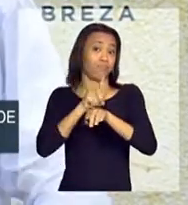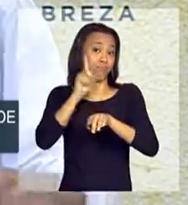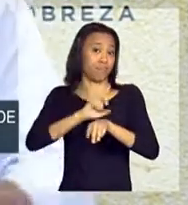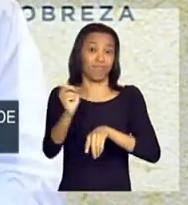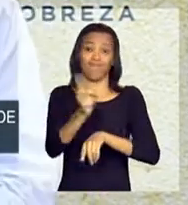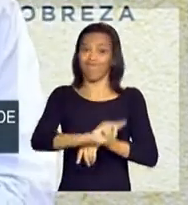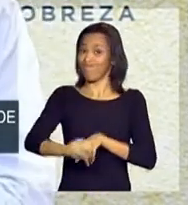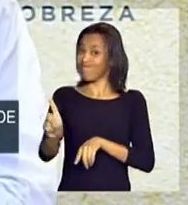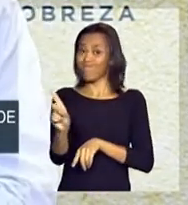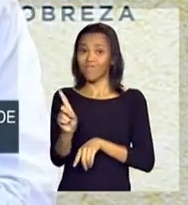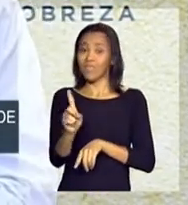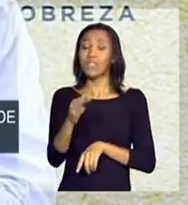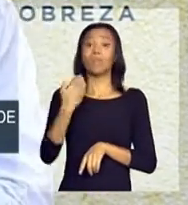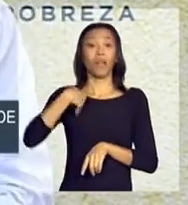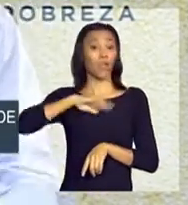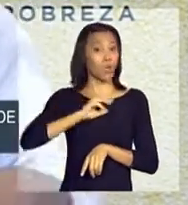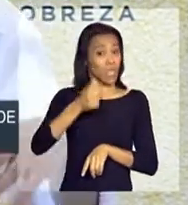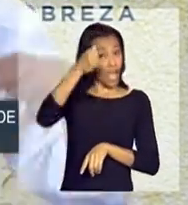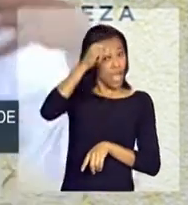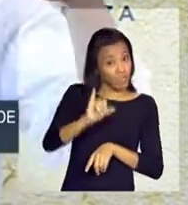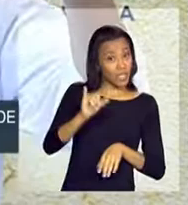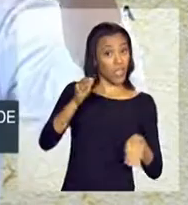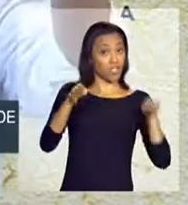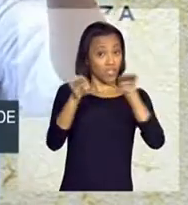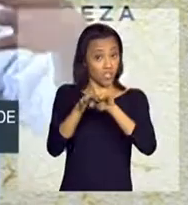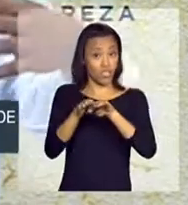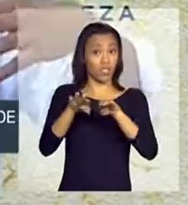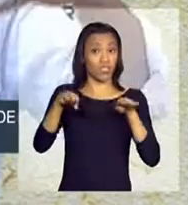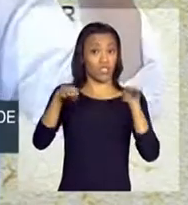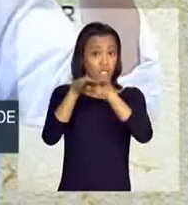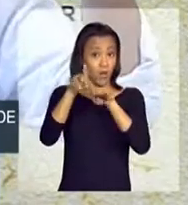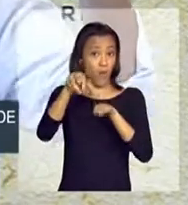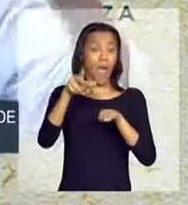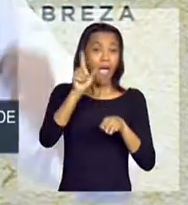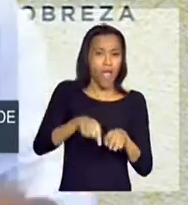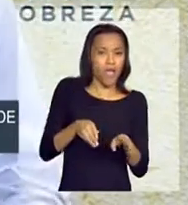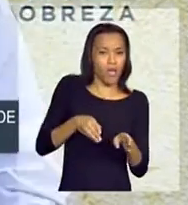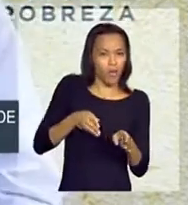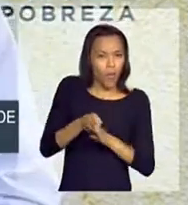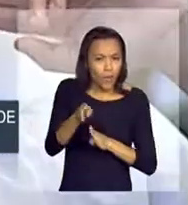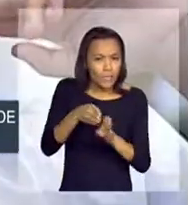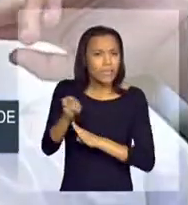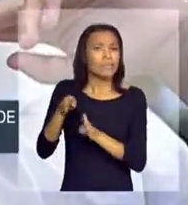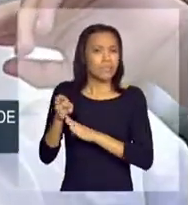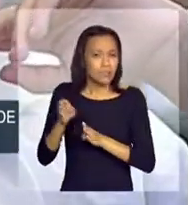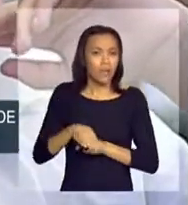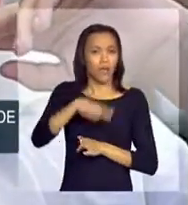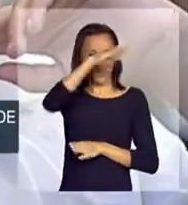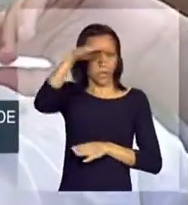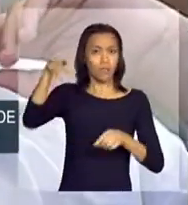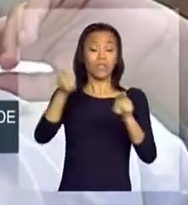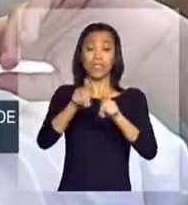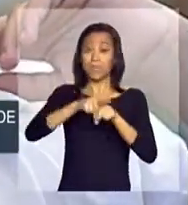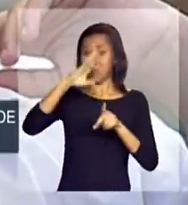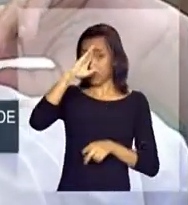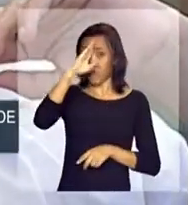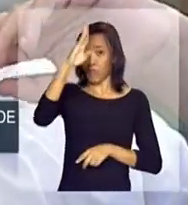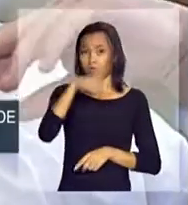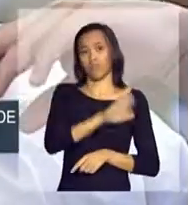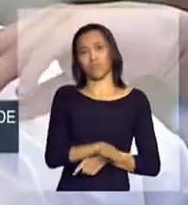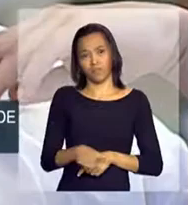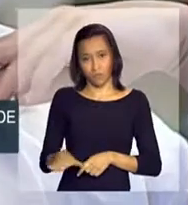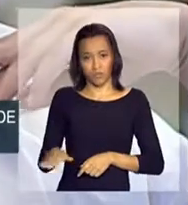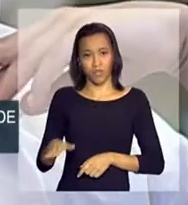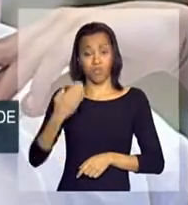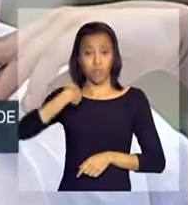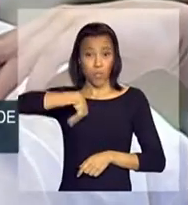e para não chegar no que aos Estados Unidos é agir com os adultos mas Sobretudo com as crianças mas a nossa preocupação